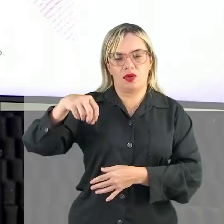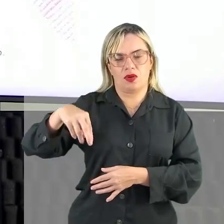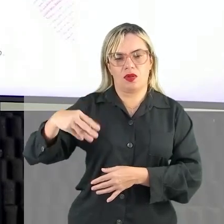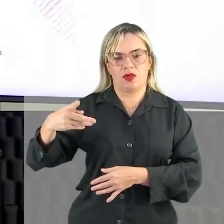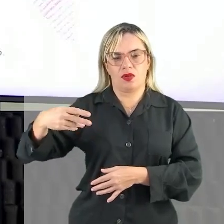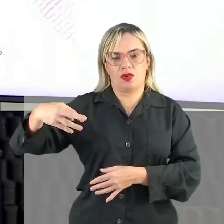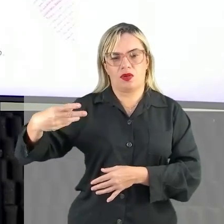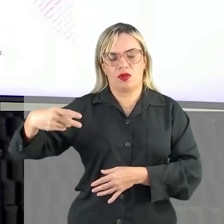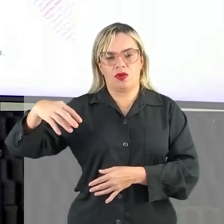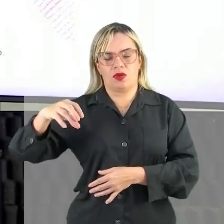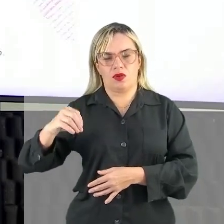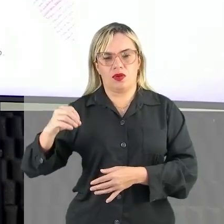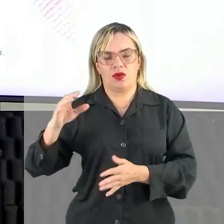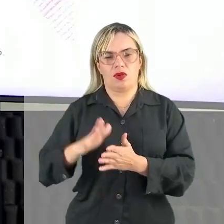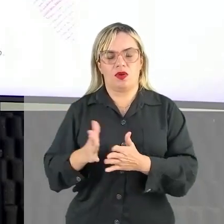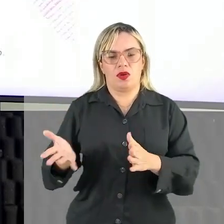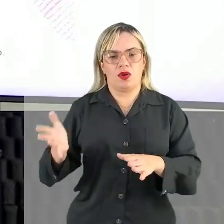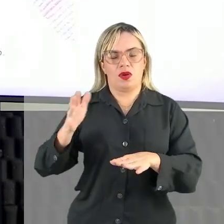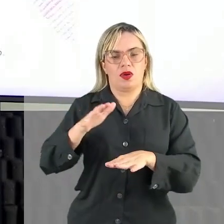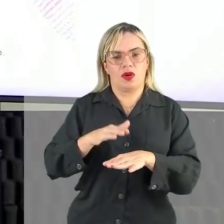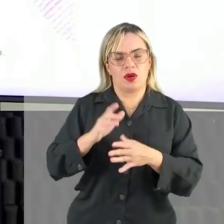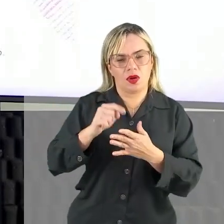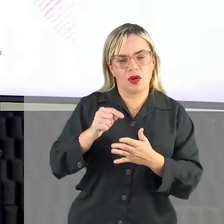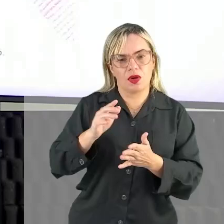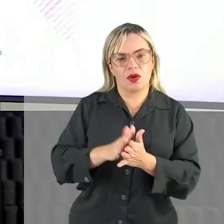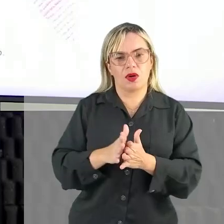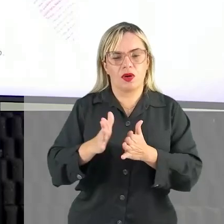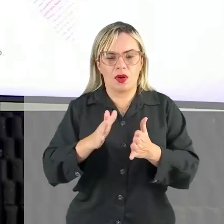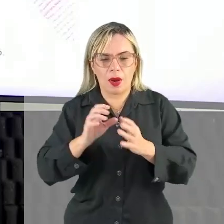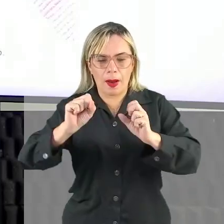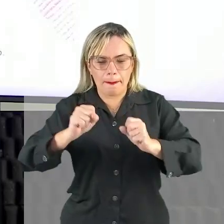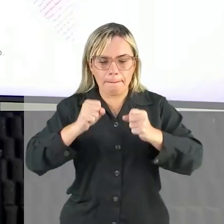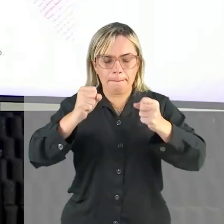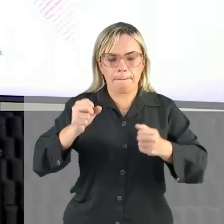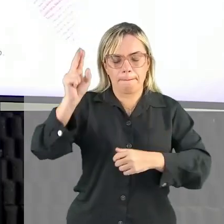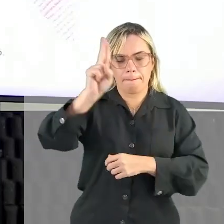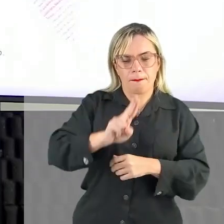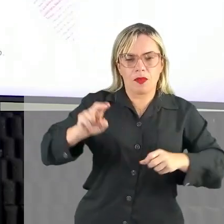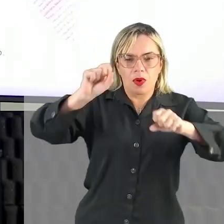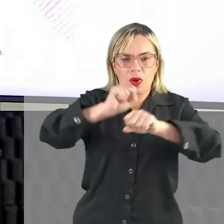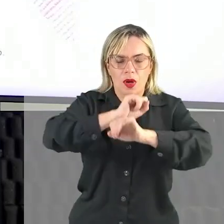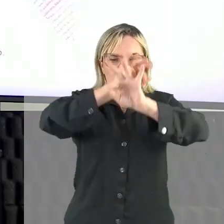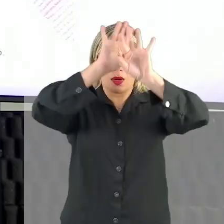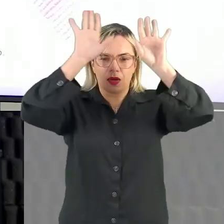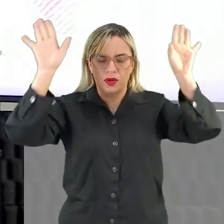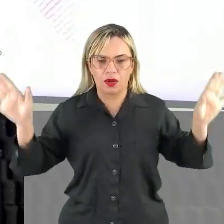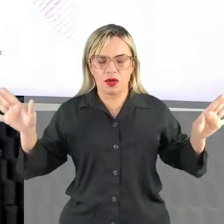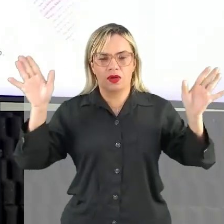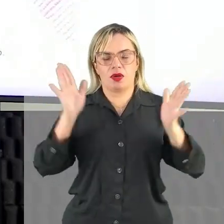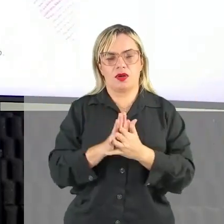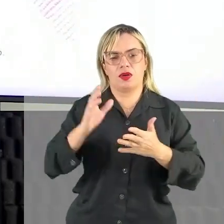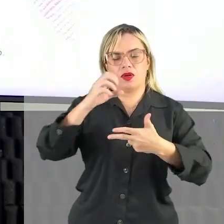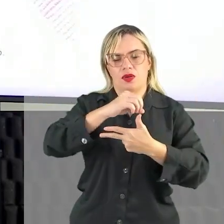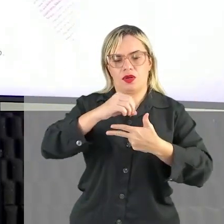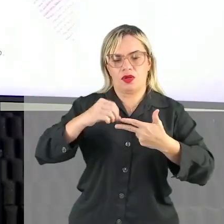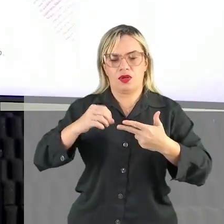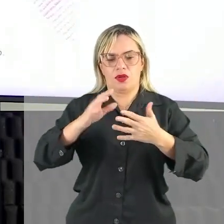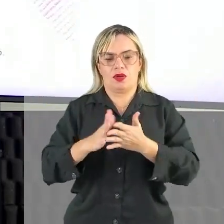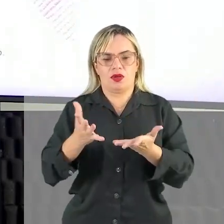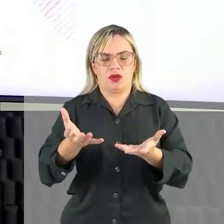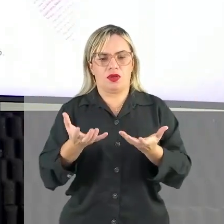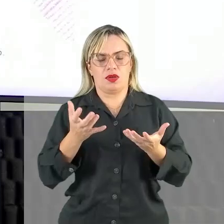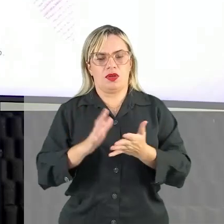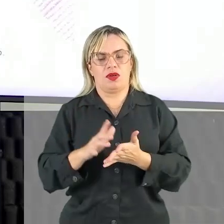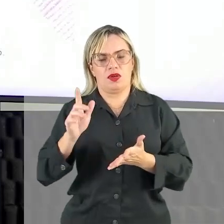simples acessível algo que você pode ali utilizar de maneira clara é isso que o Enem quer de você então faça